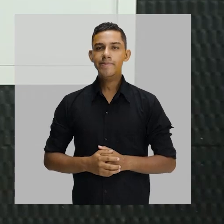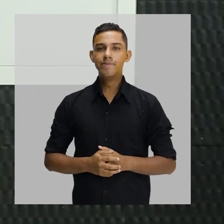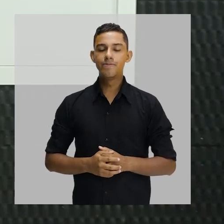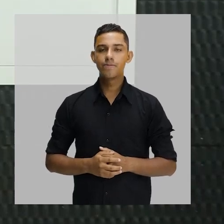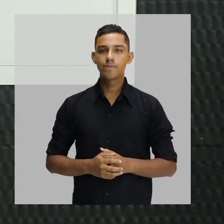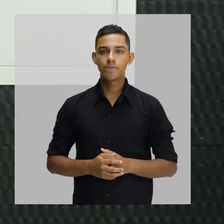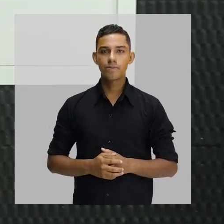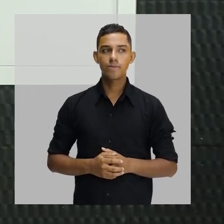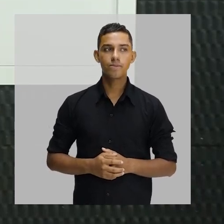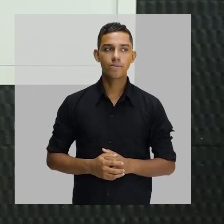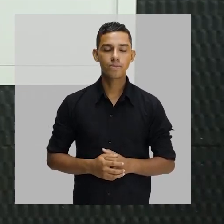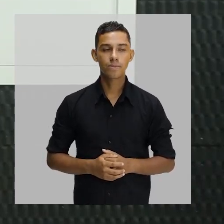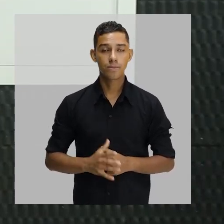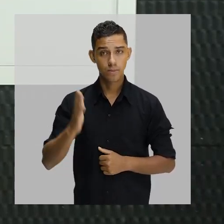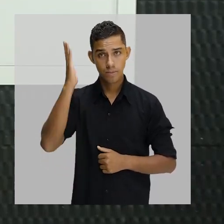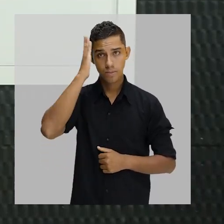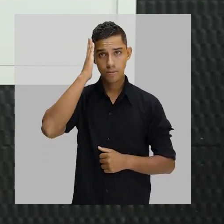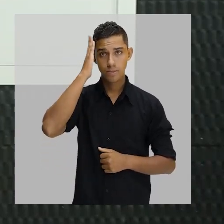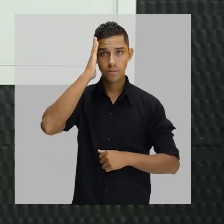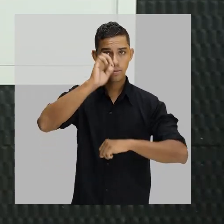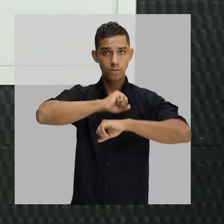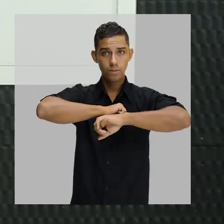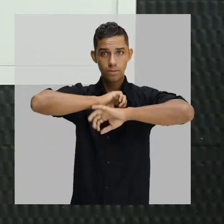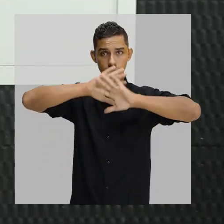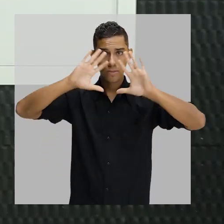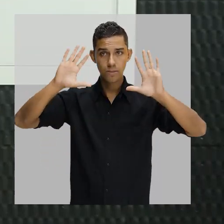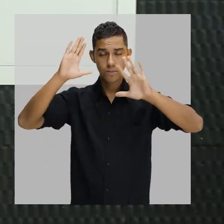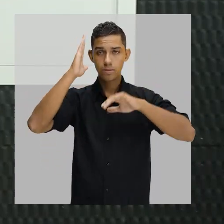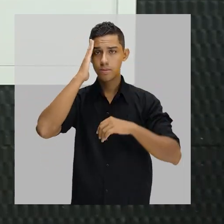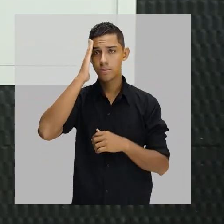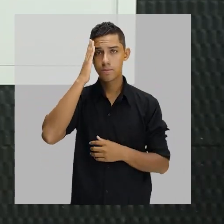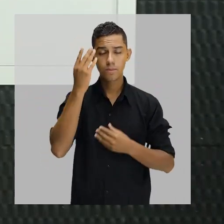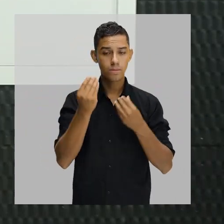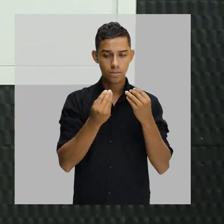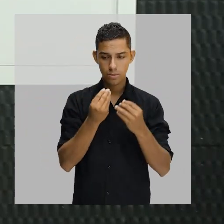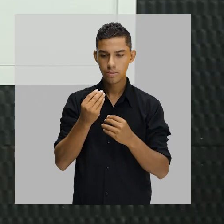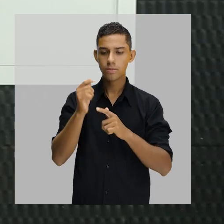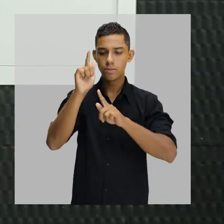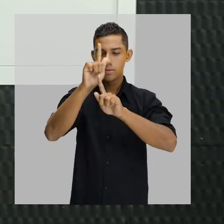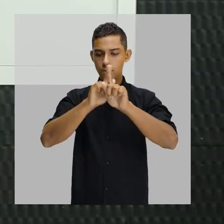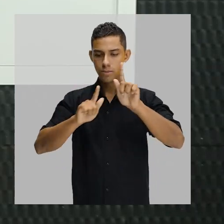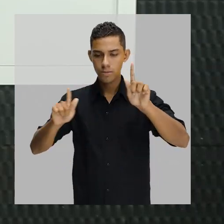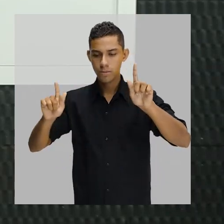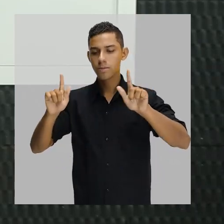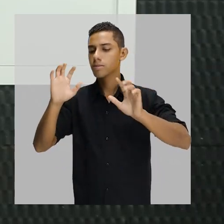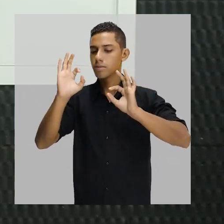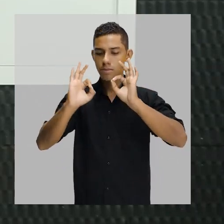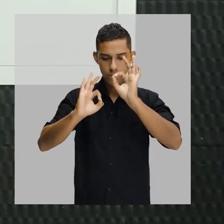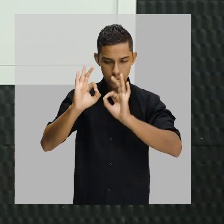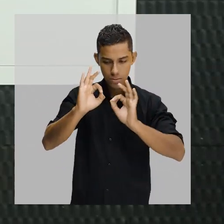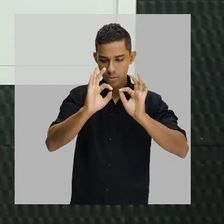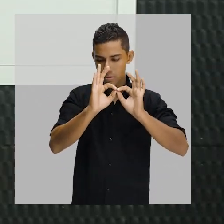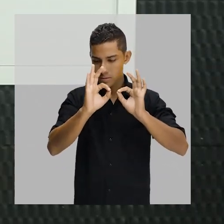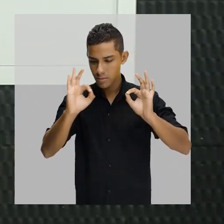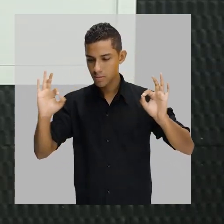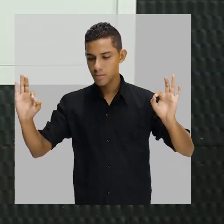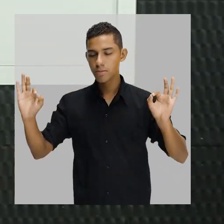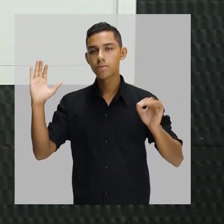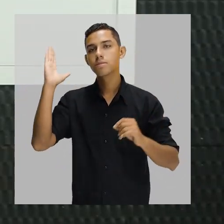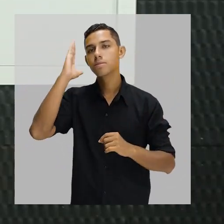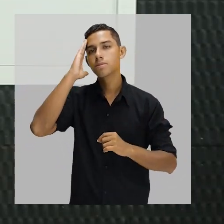nível, né, de a gente entender, né, graficamente, né, o que é que está acontecendo. Tá